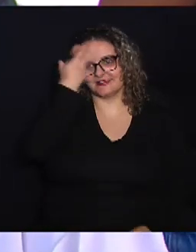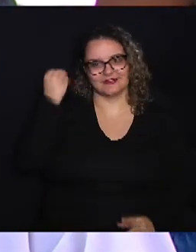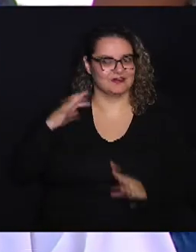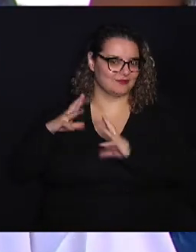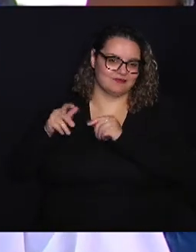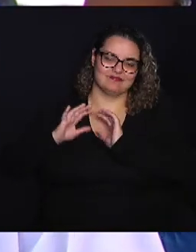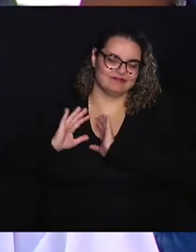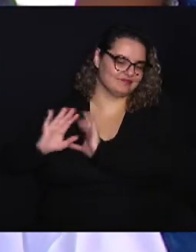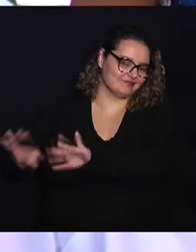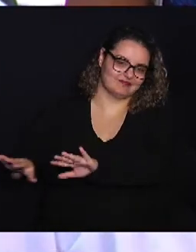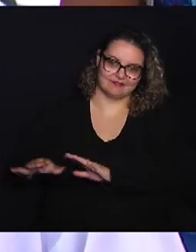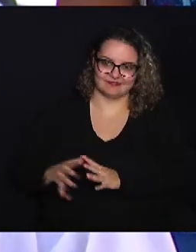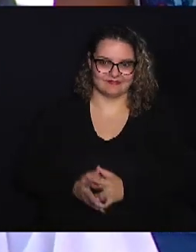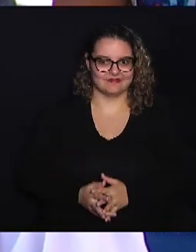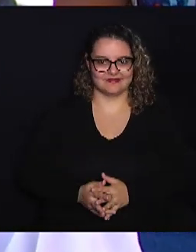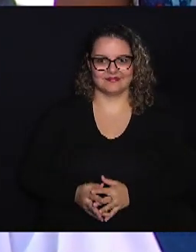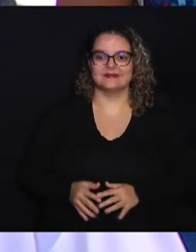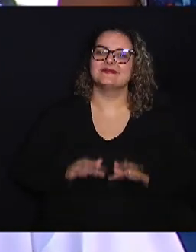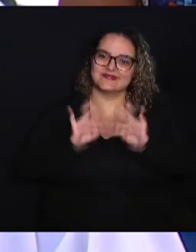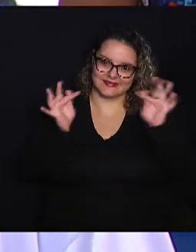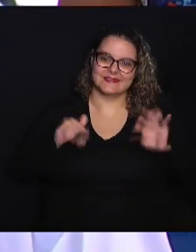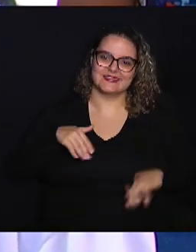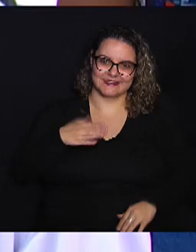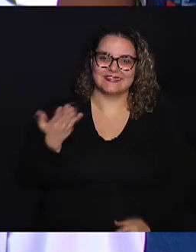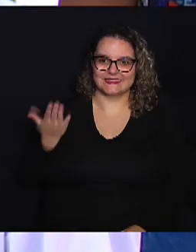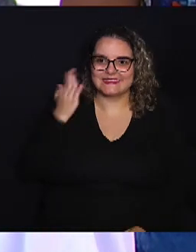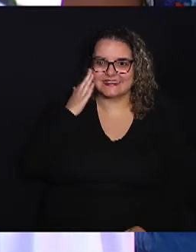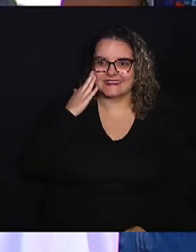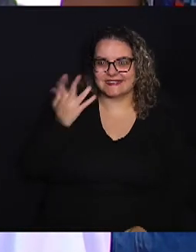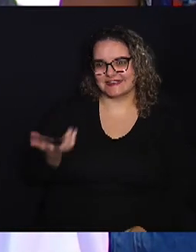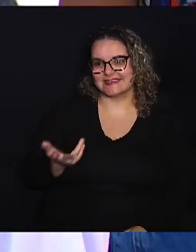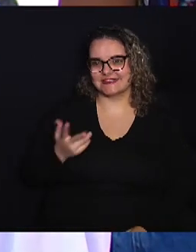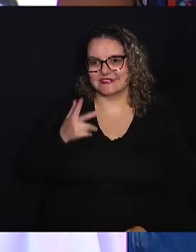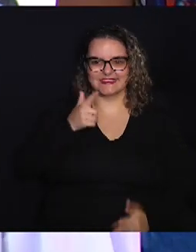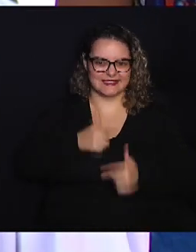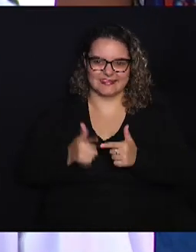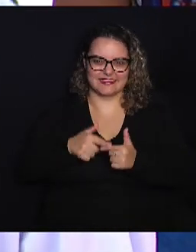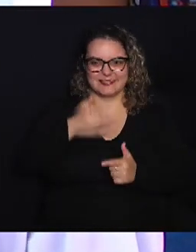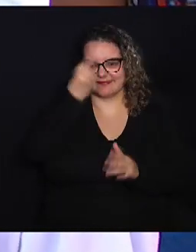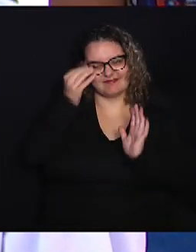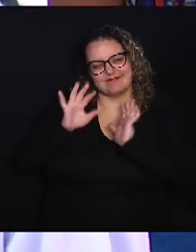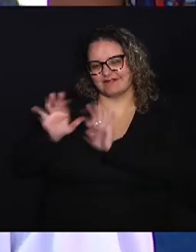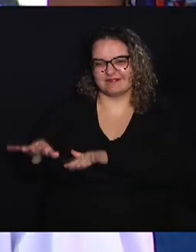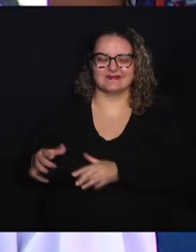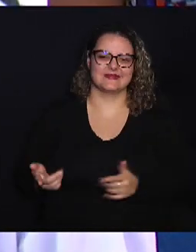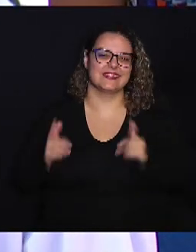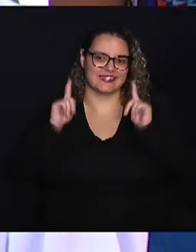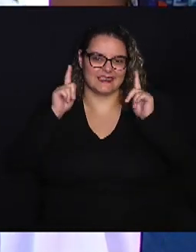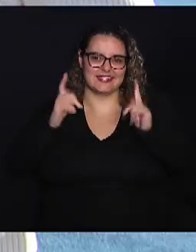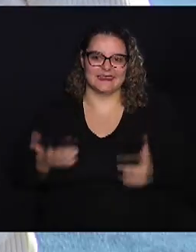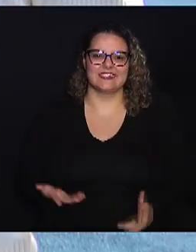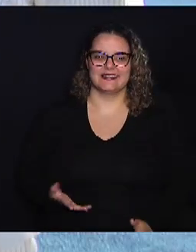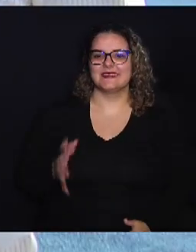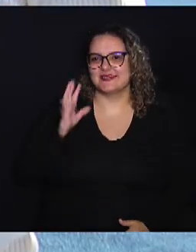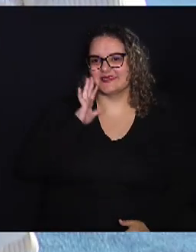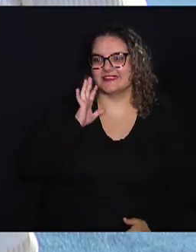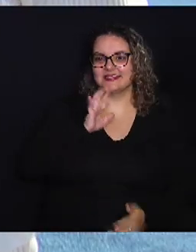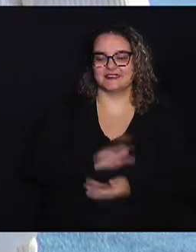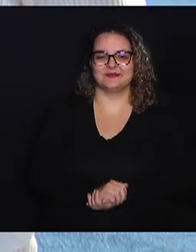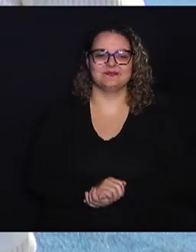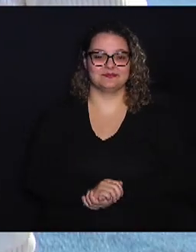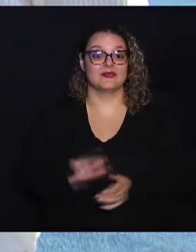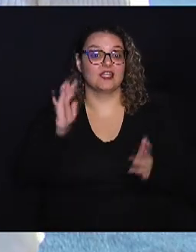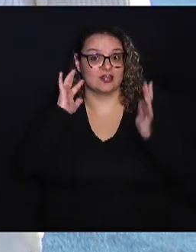eu fico muito mais feliz, entendeu? Esquece o problema, tudo, aí diverte, bem legal. O sonho